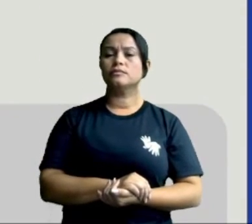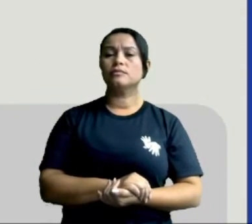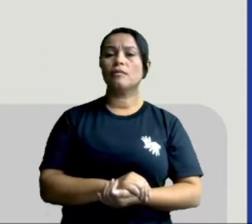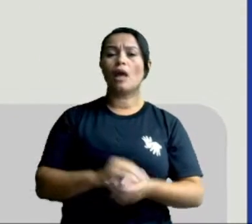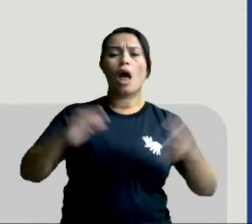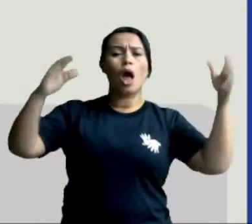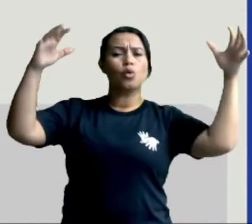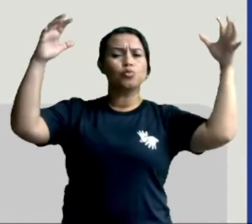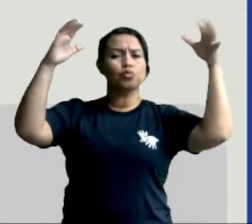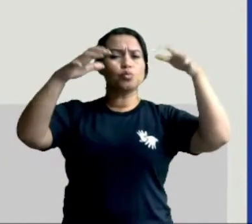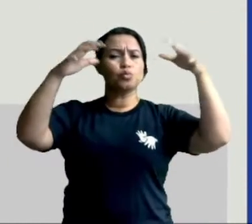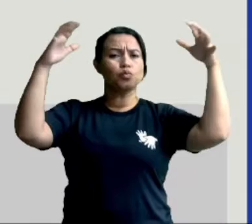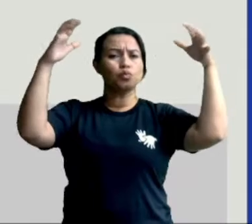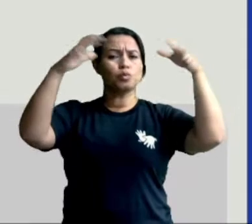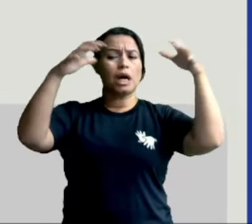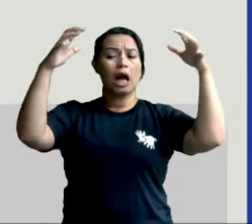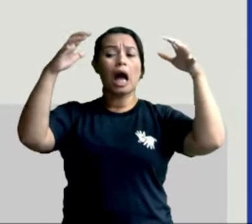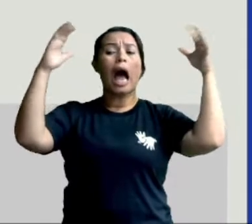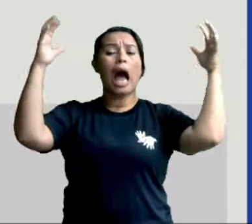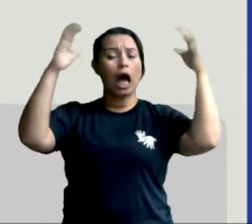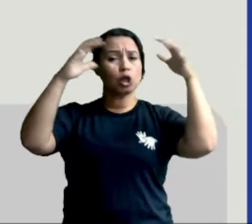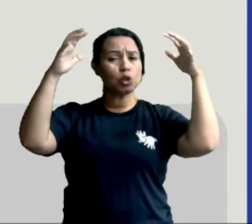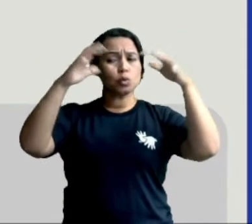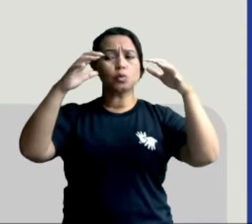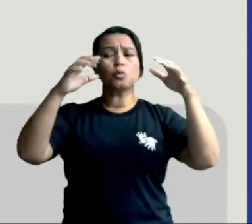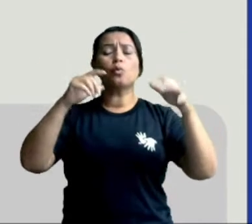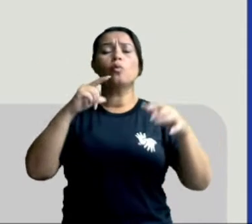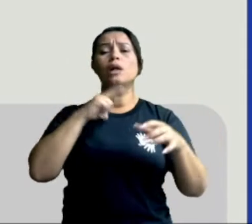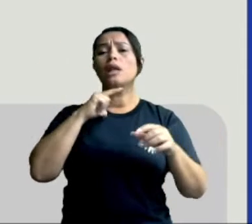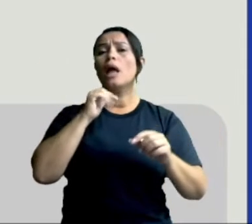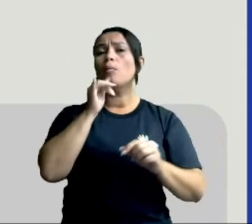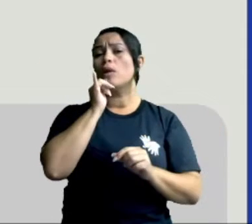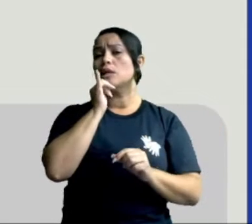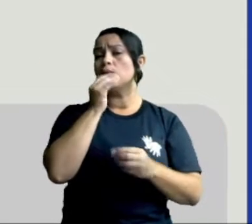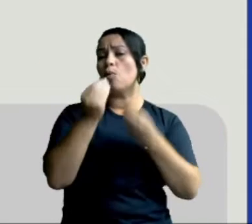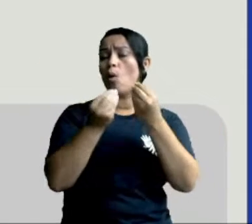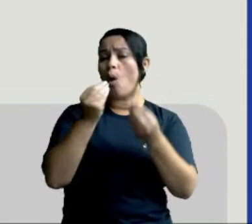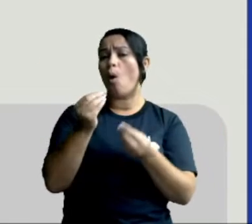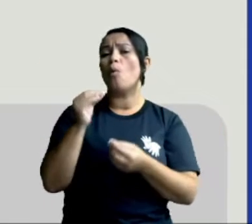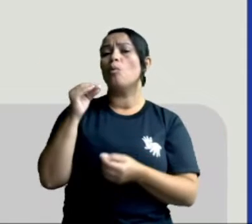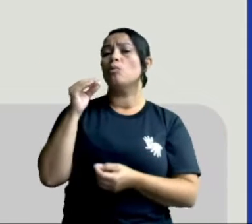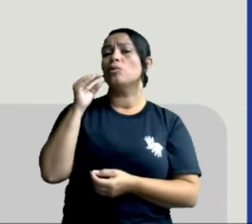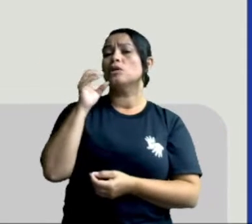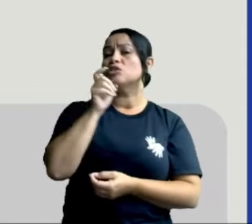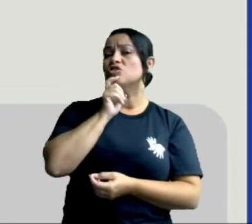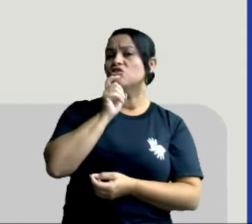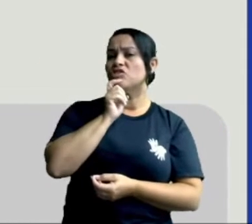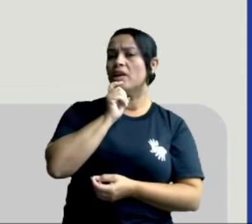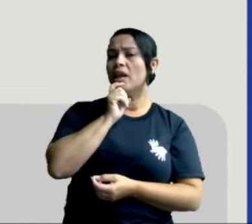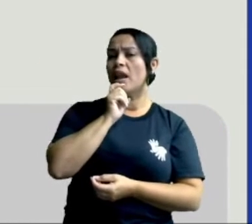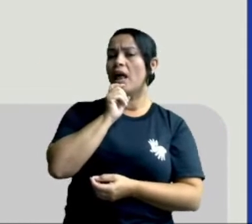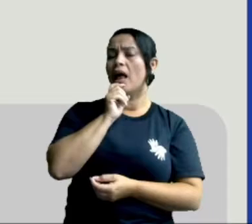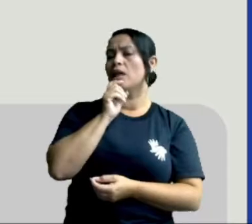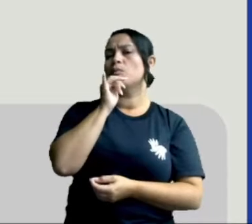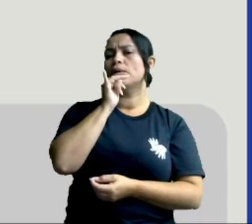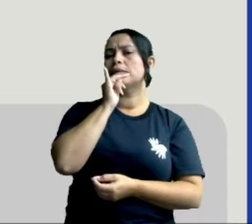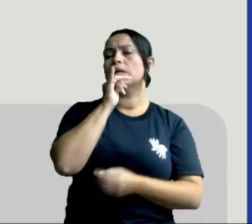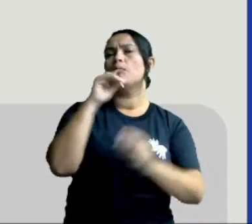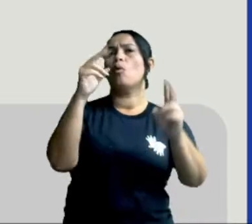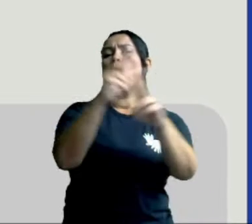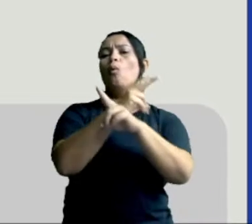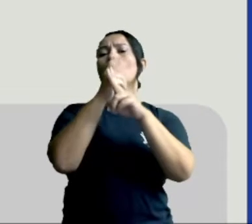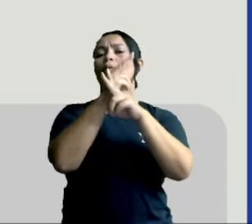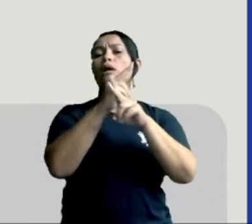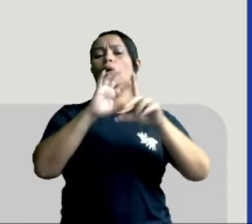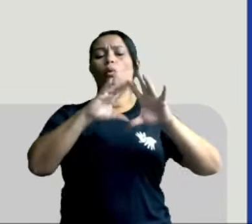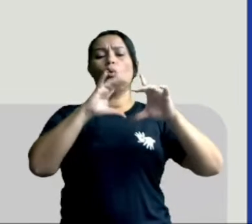e a chuva a chuva ocorre a partir do resfriamento do vapor de água contido no ar então nós temos